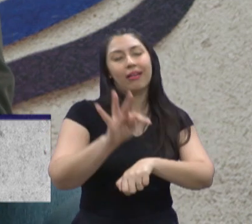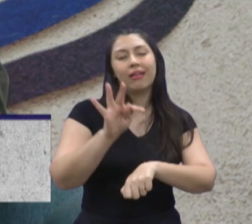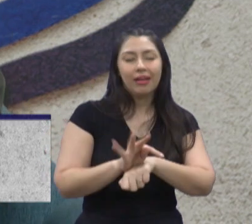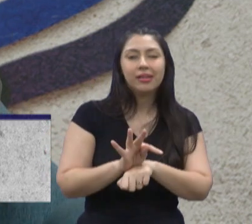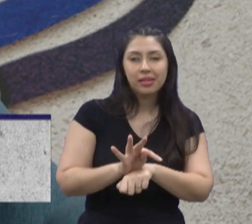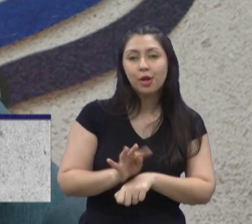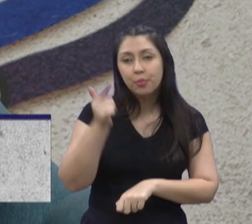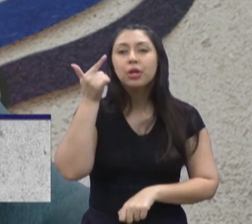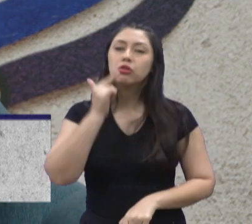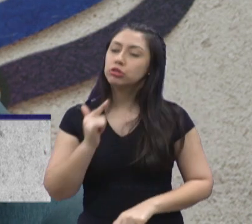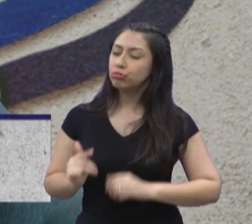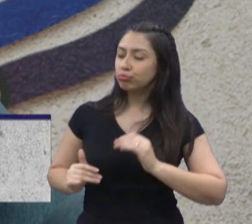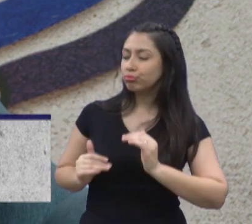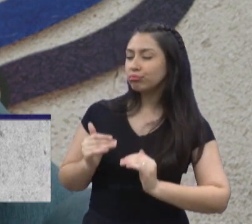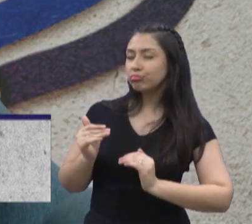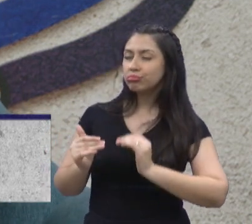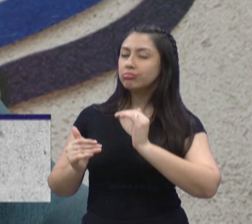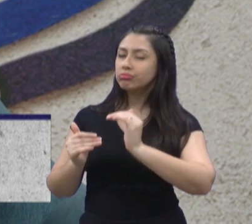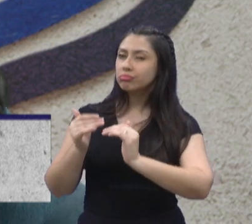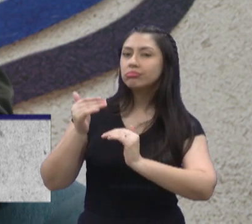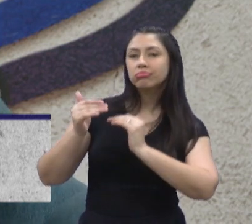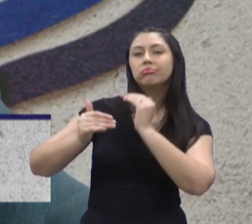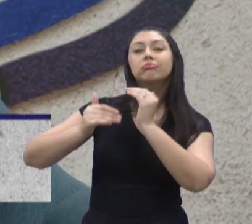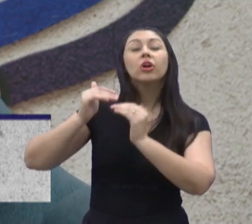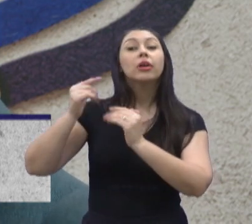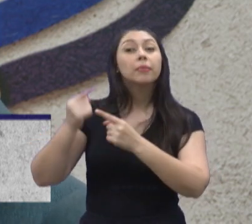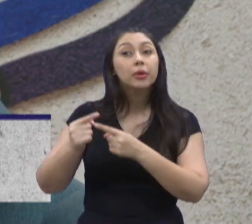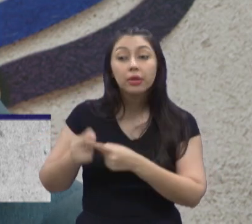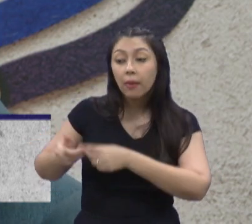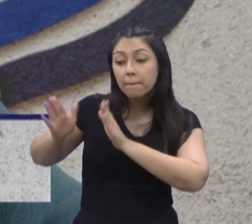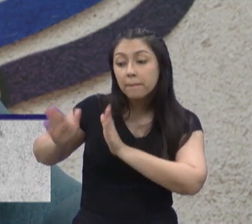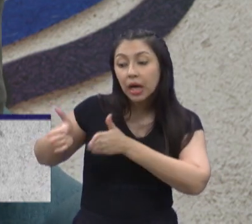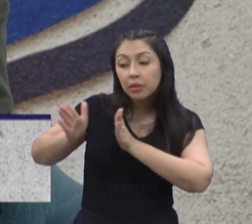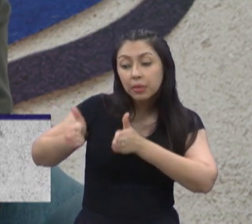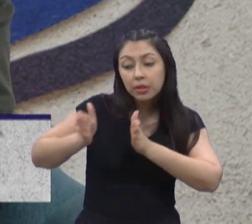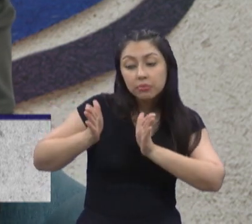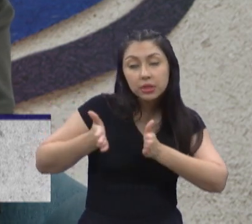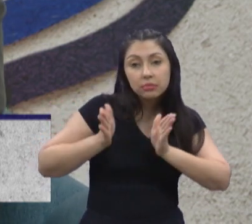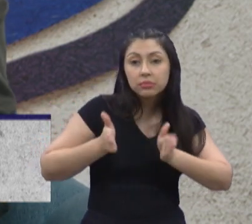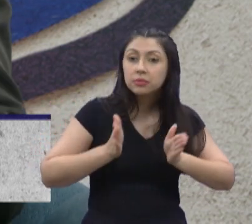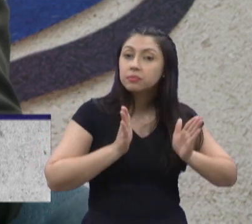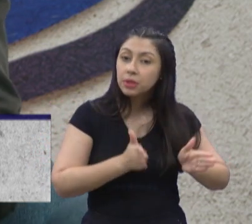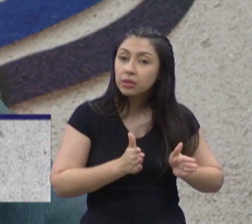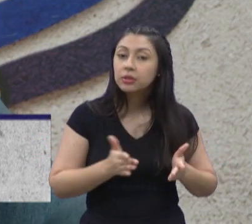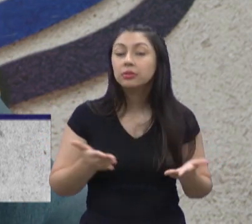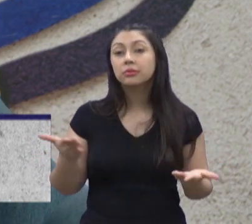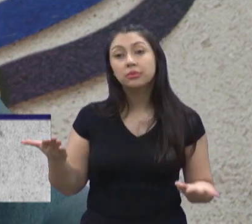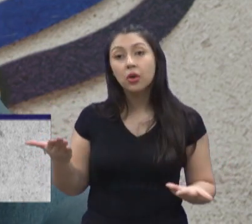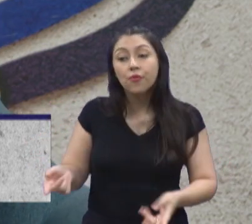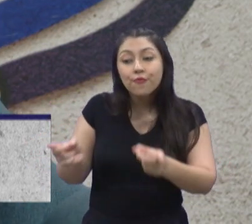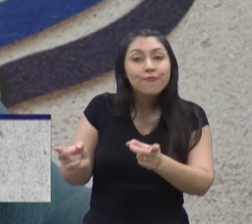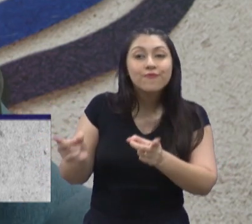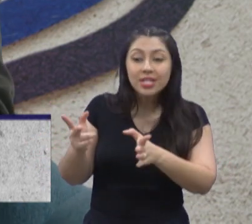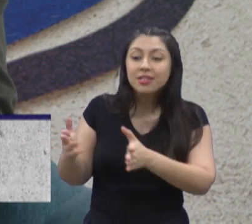uma desenvoltura no processo, né? Porque tem todo um passo a passo a ser feito, né? E como você falou, a venda ela é um